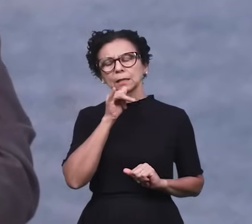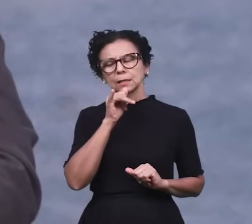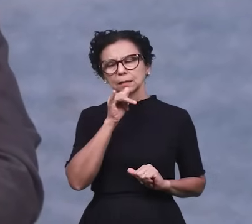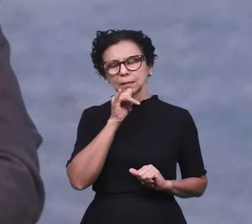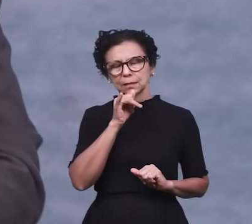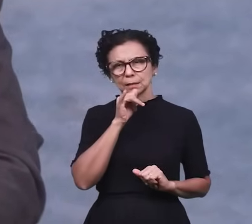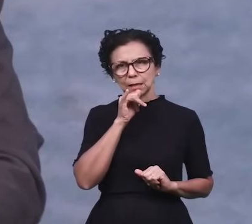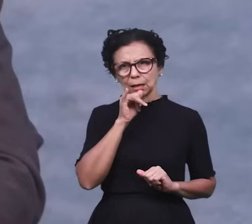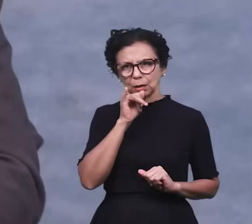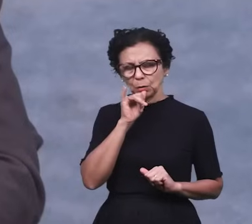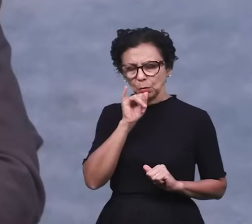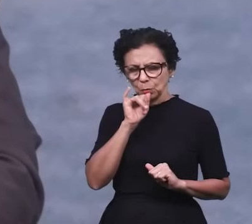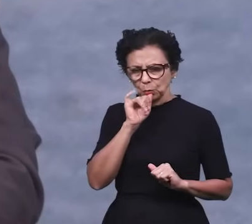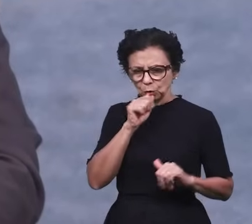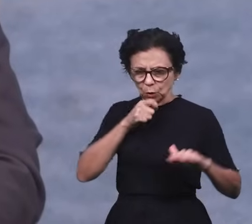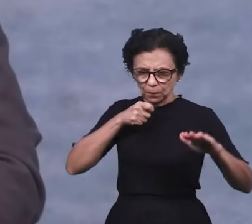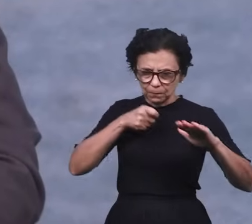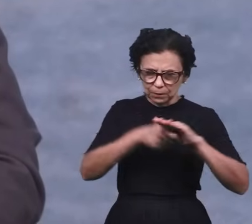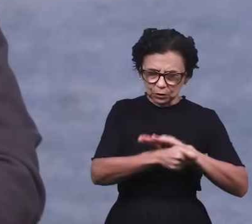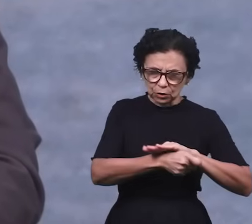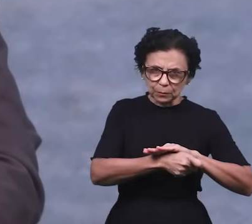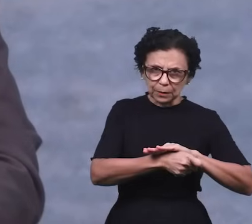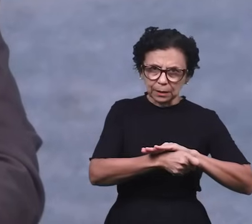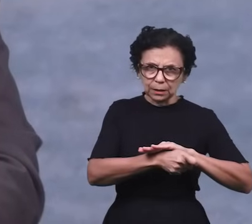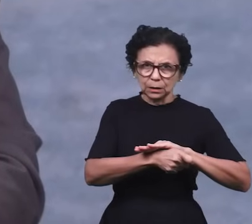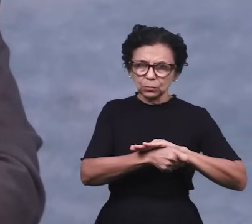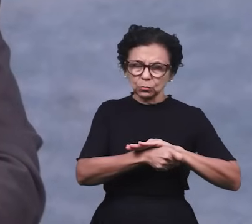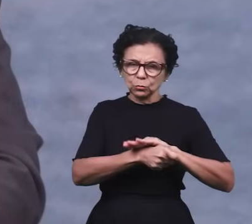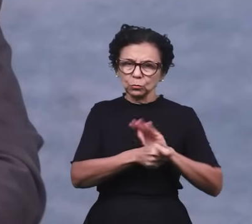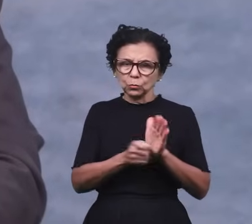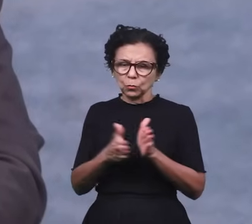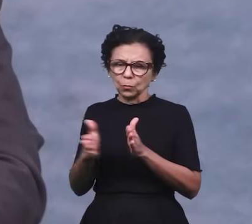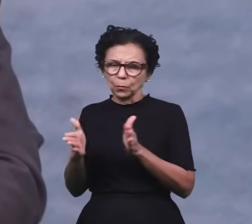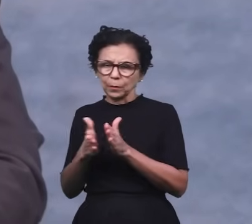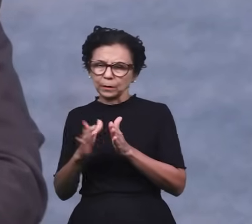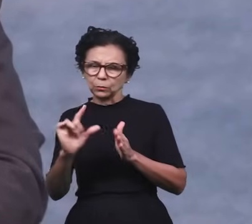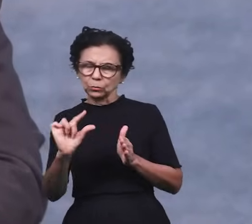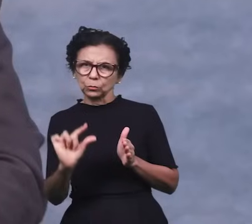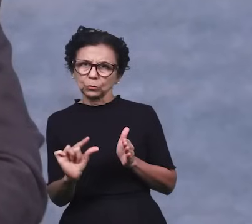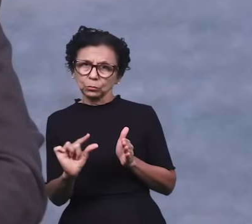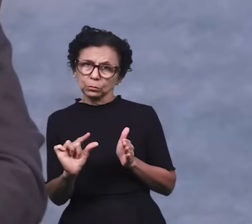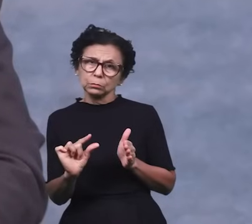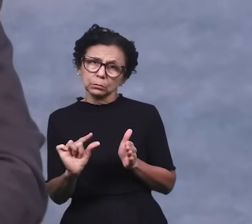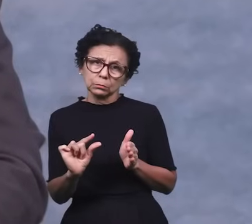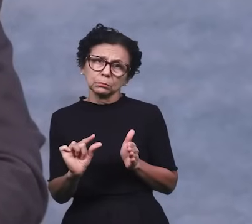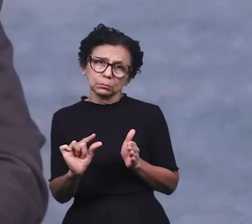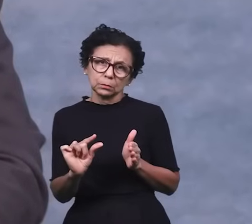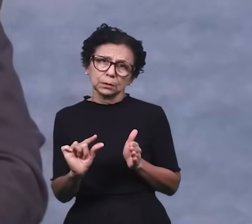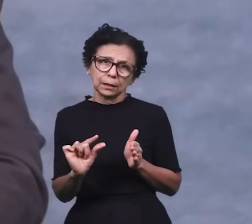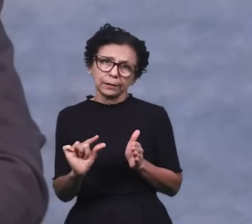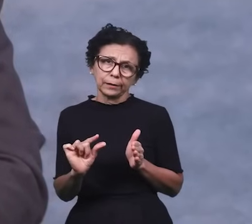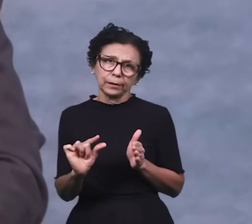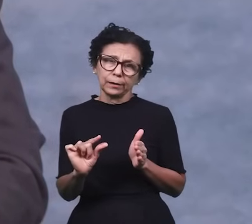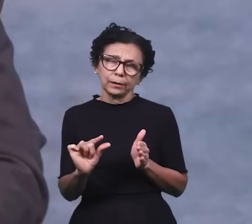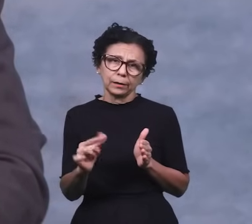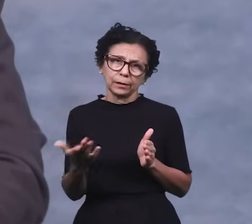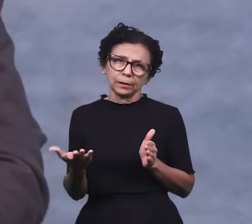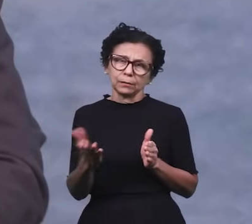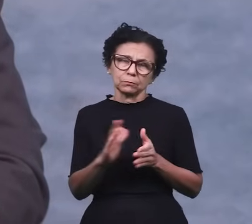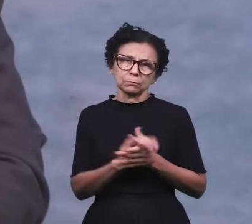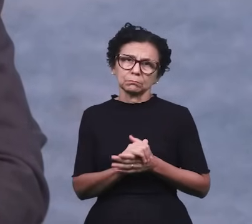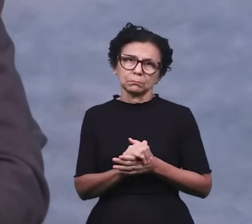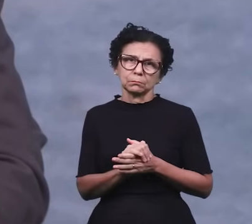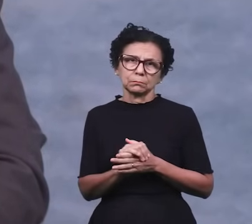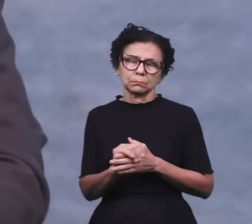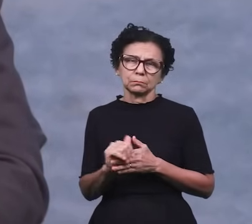eu tenho um recurso com liquidez, com boa liquidez, que está aplicado num determinado, na linha